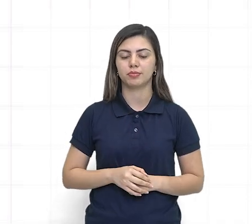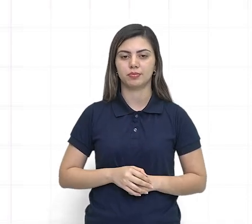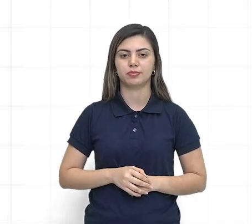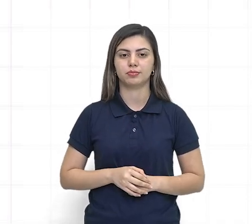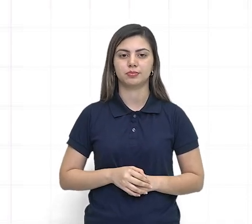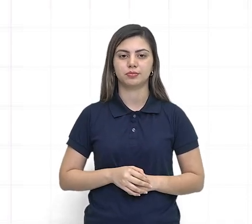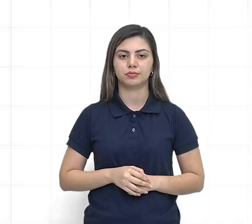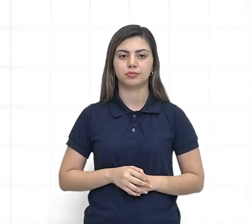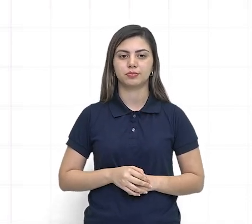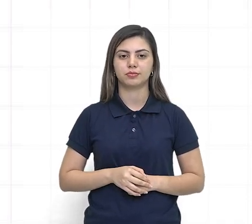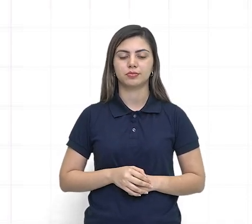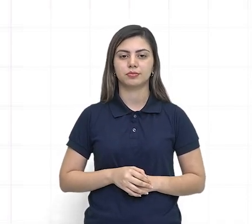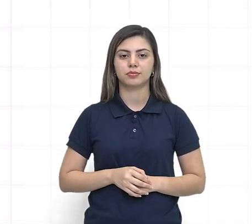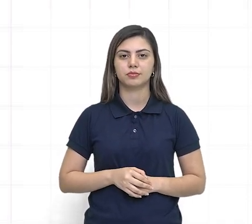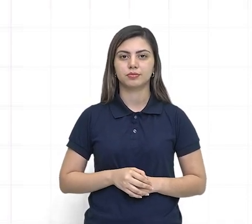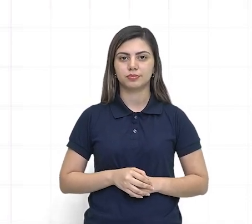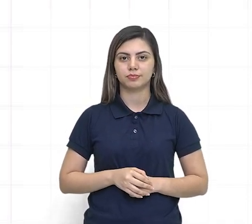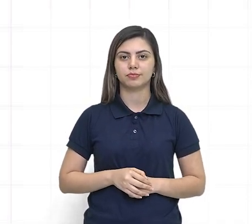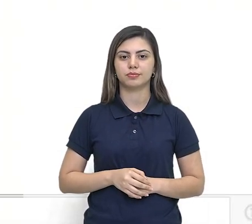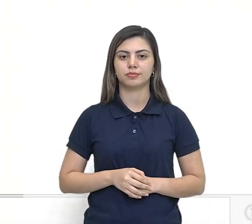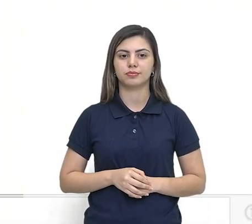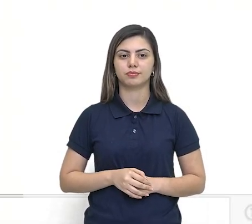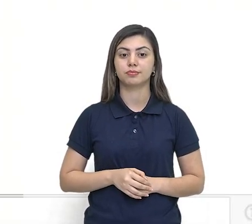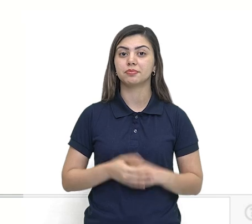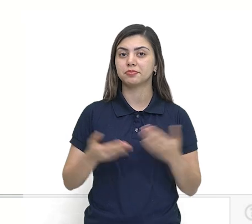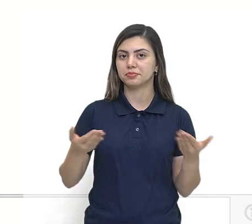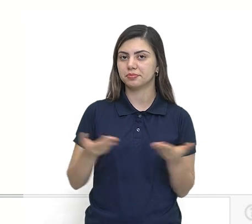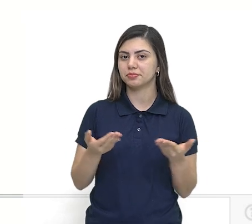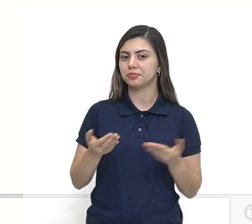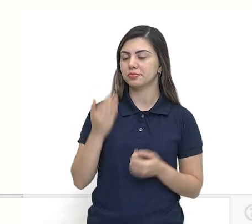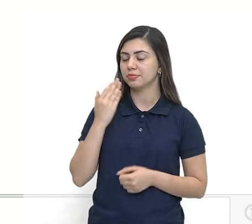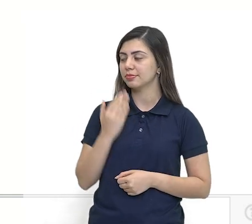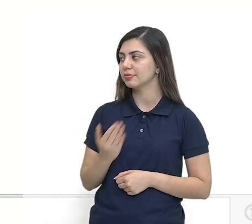medida. Então nós temos aqui, né,